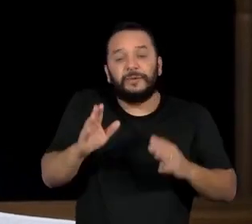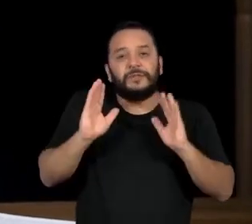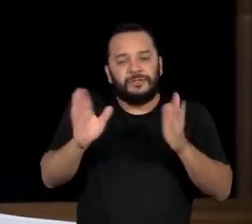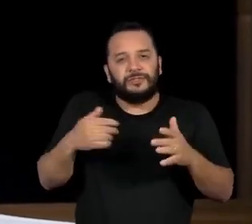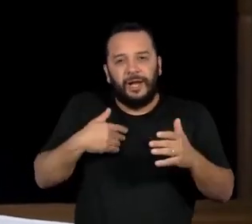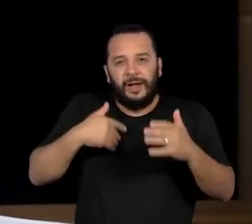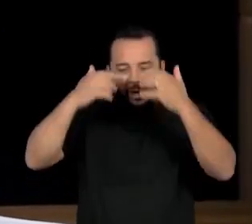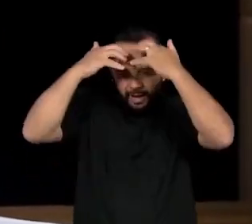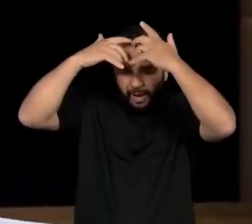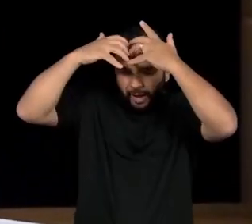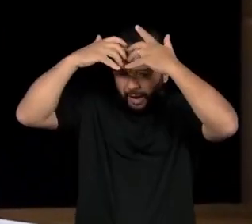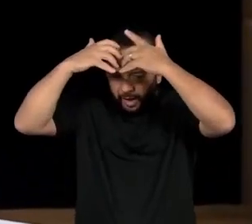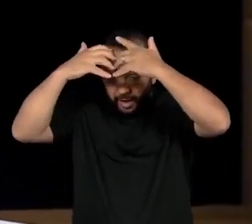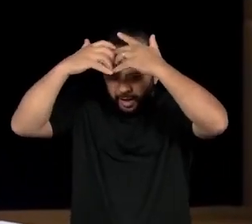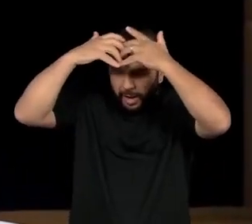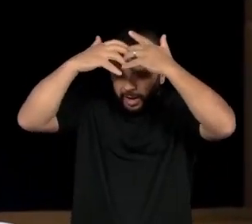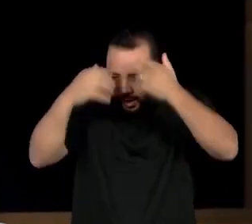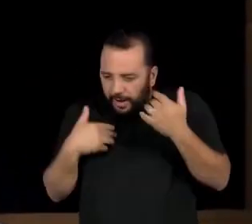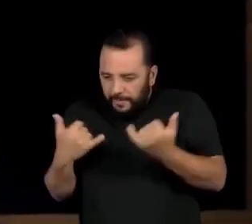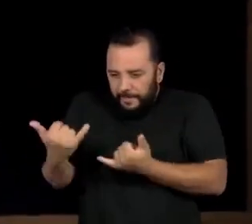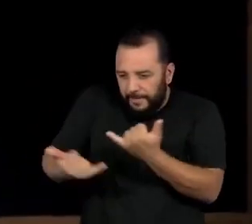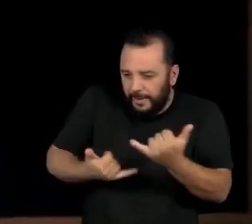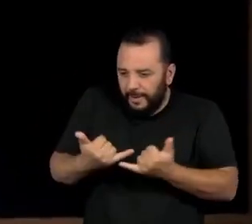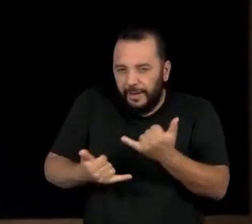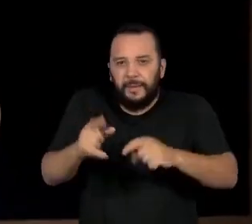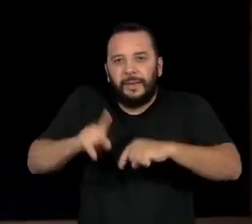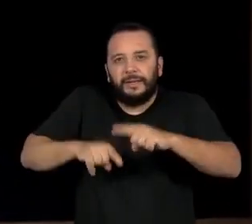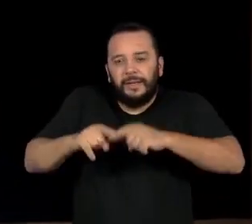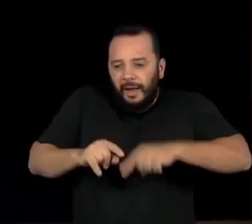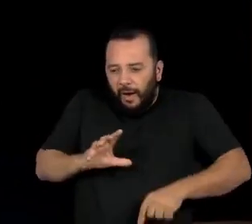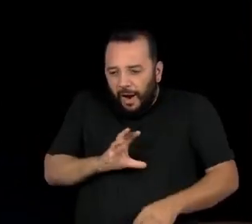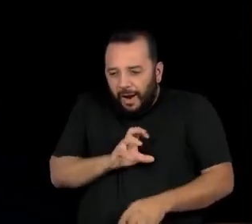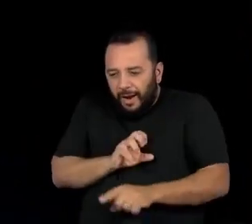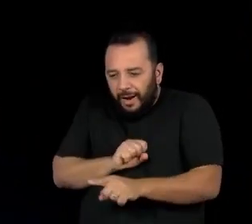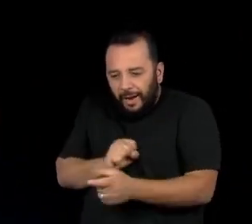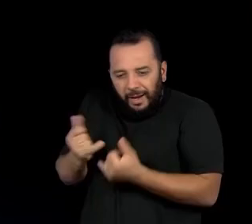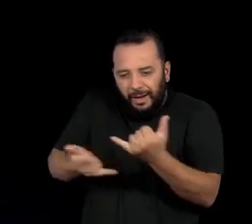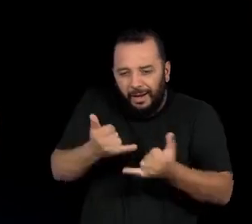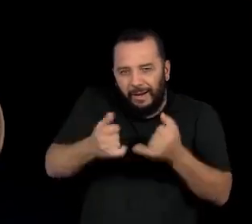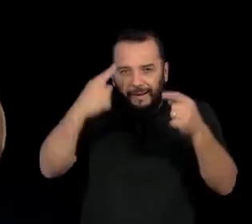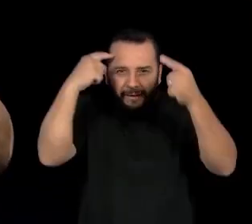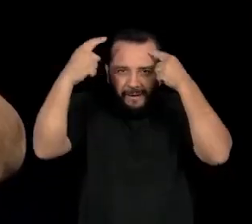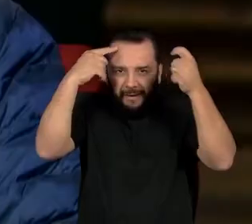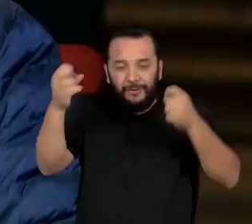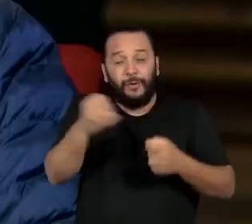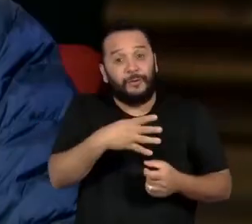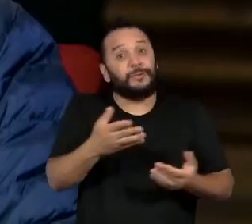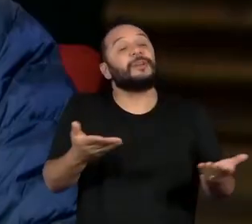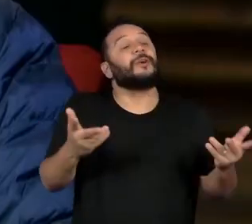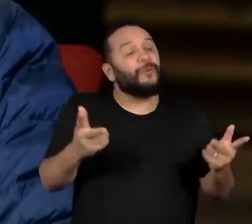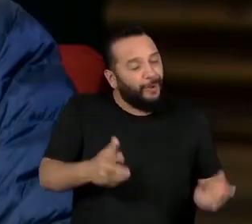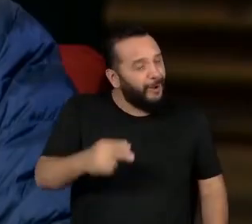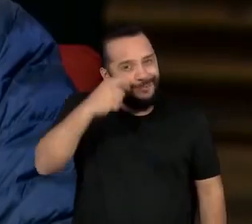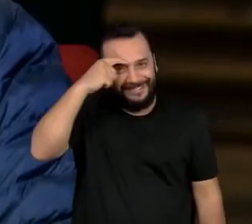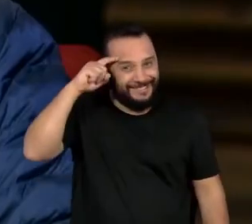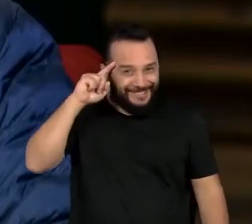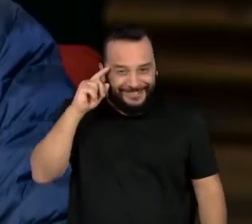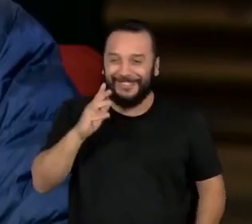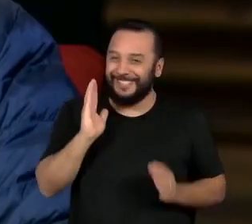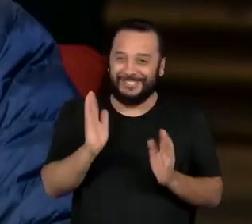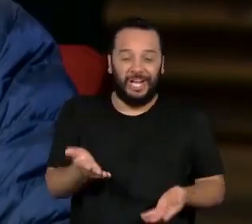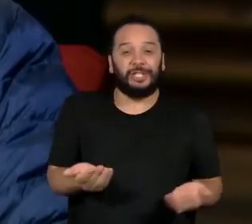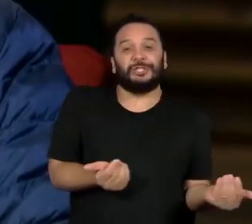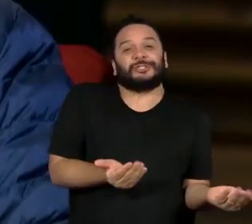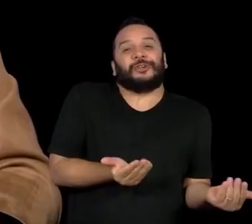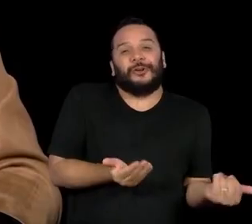ama na fina flor da idade 87 anos Olha aí Maurício de Sousa continua brincando e